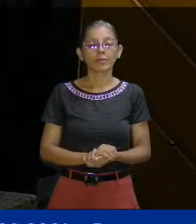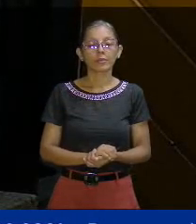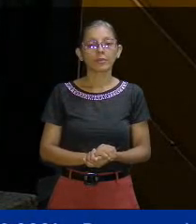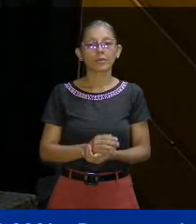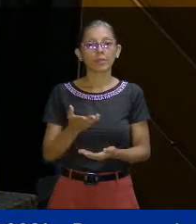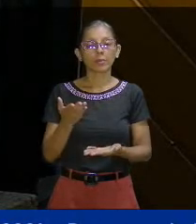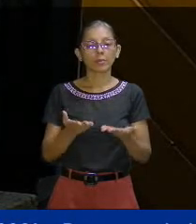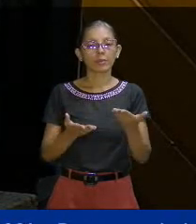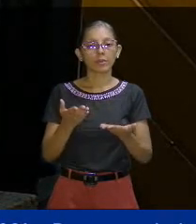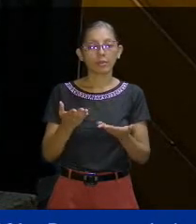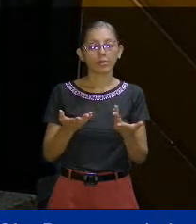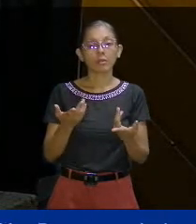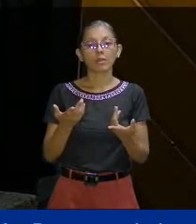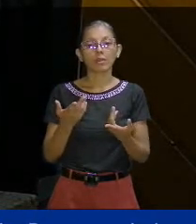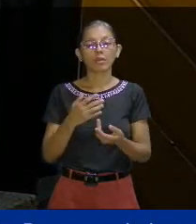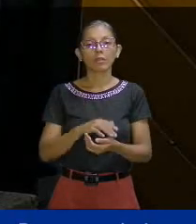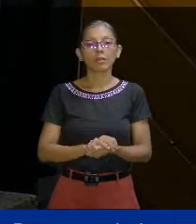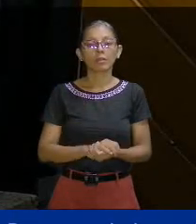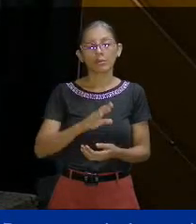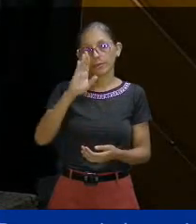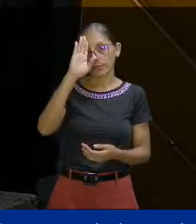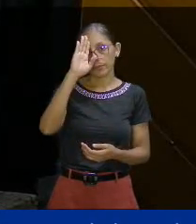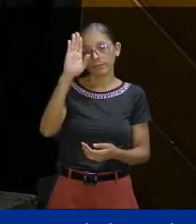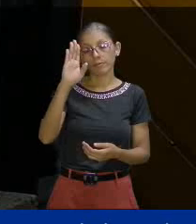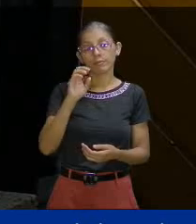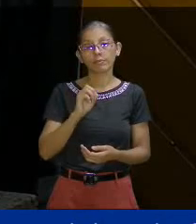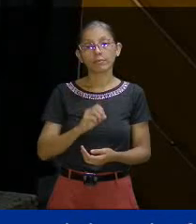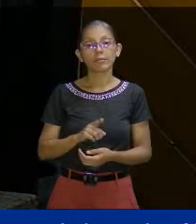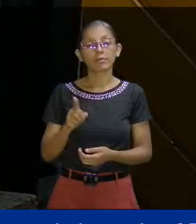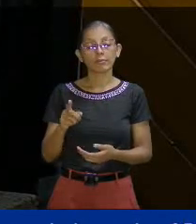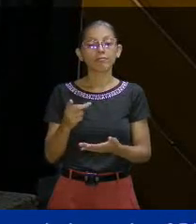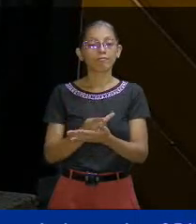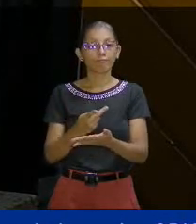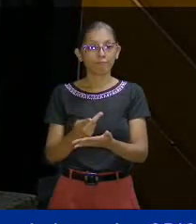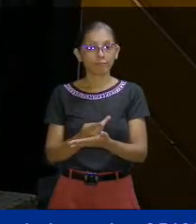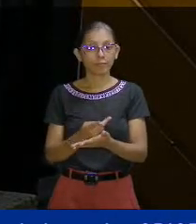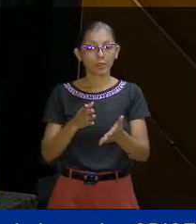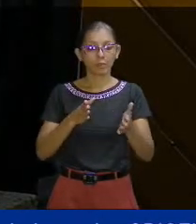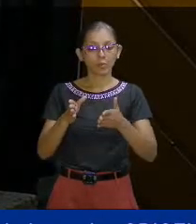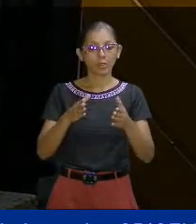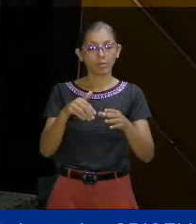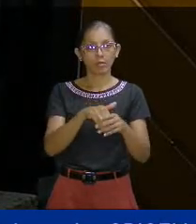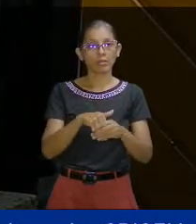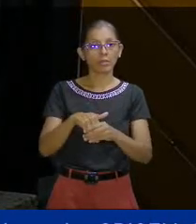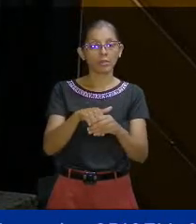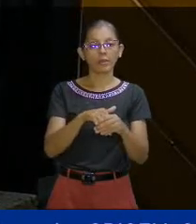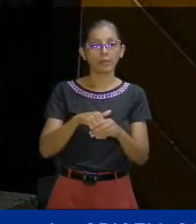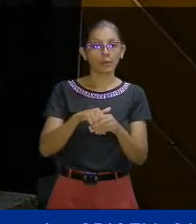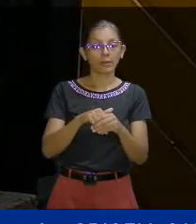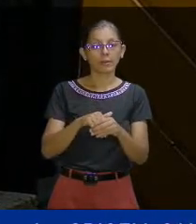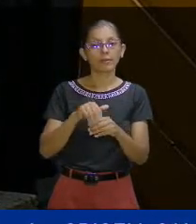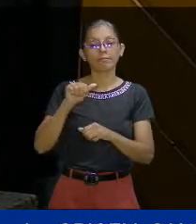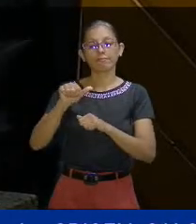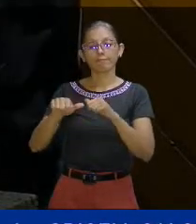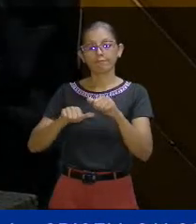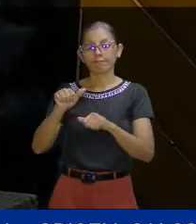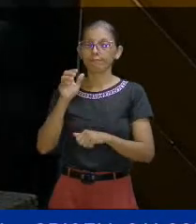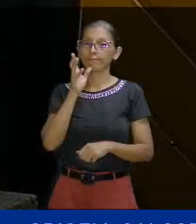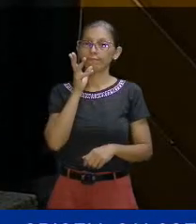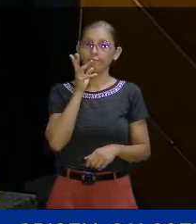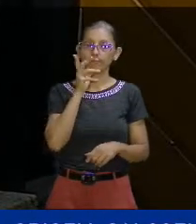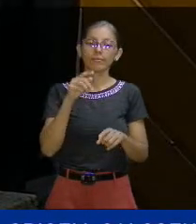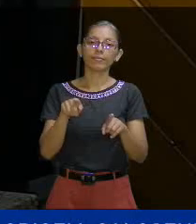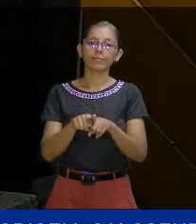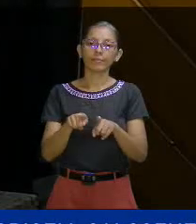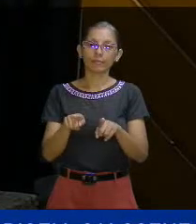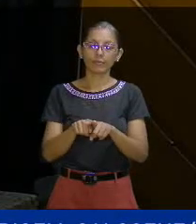proporcionalidade, especialmente diante da ausência de prejuízo eleitoral significativo e da correção tardia. Diante disso, acolho